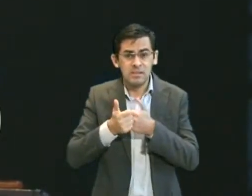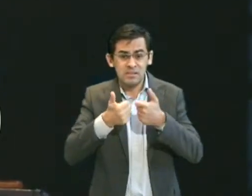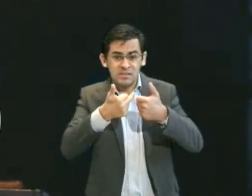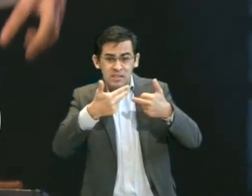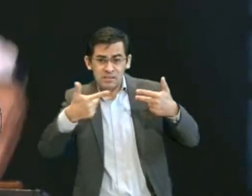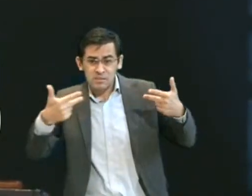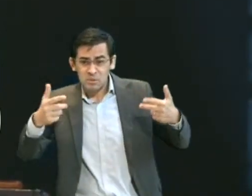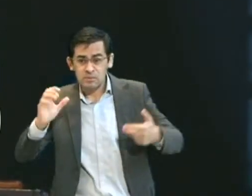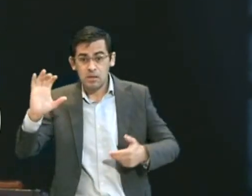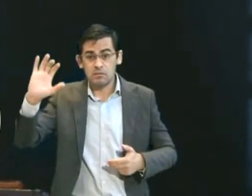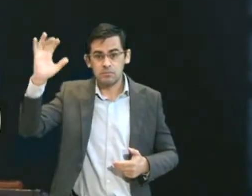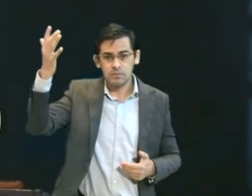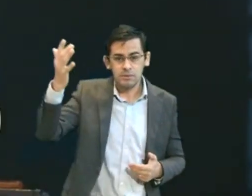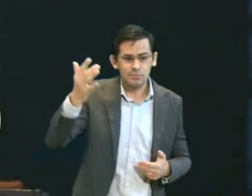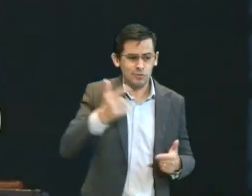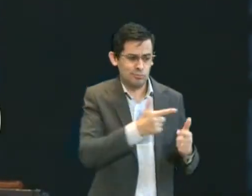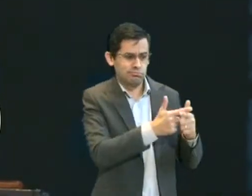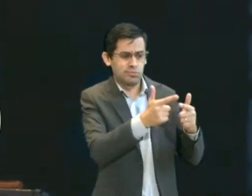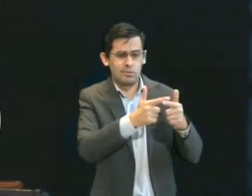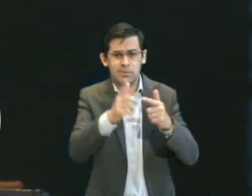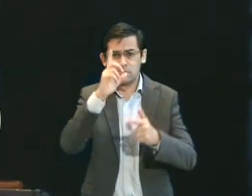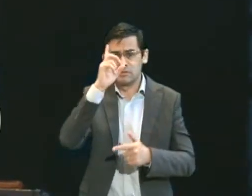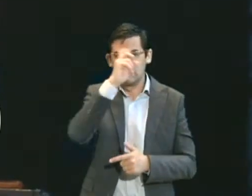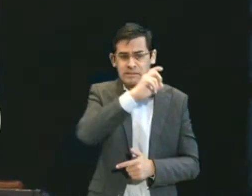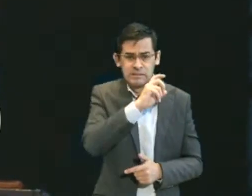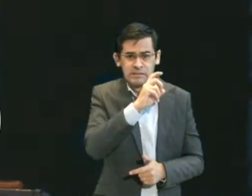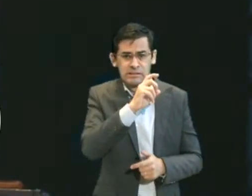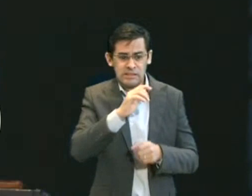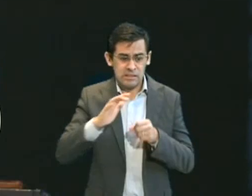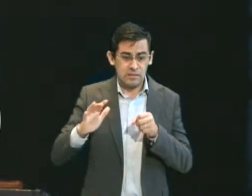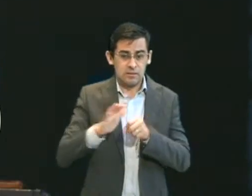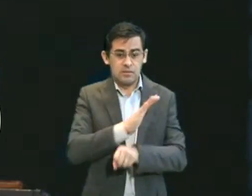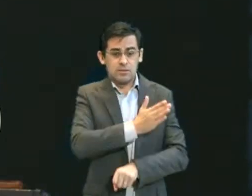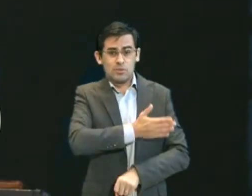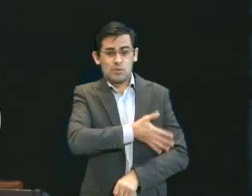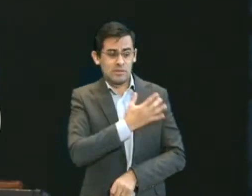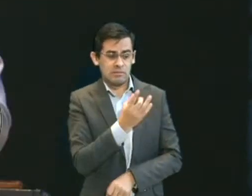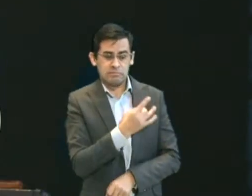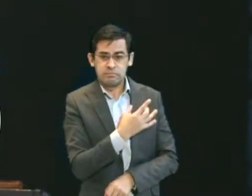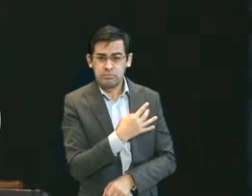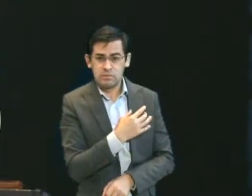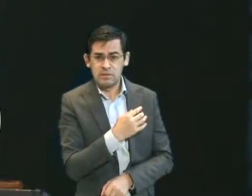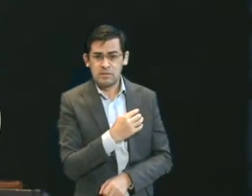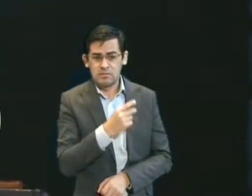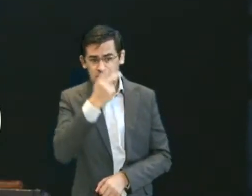situações que nos cercam, elas nos atemorizam. É